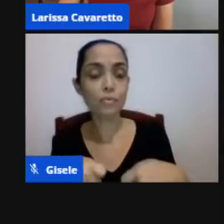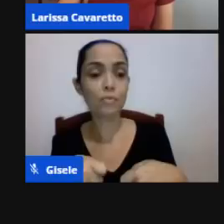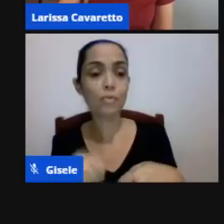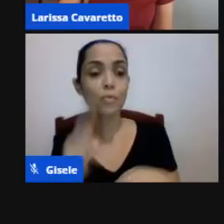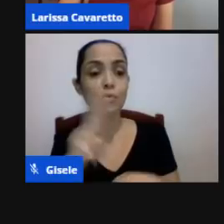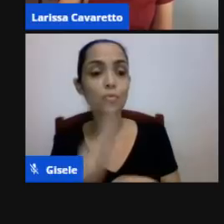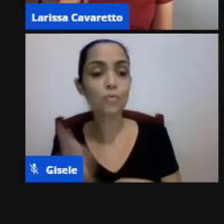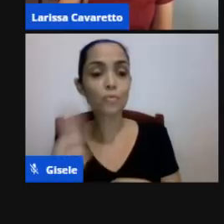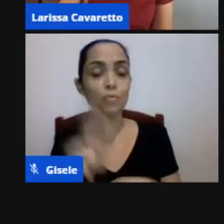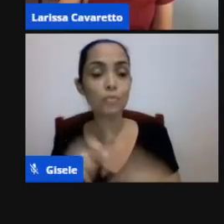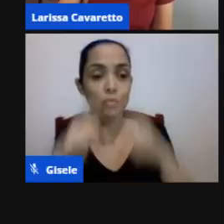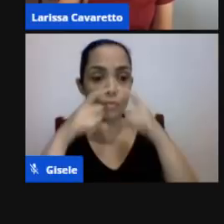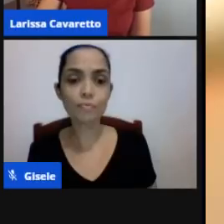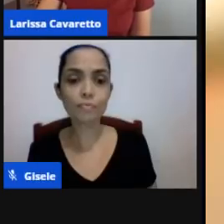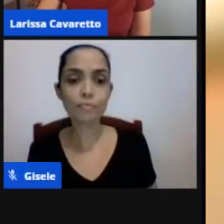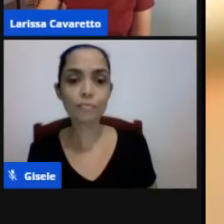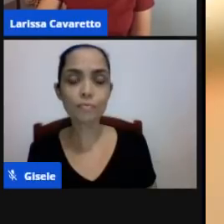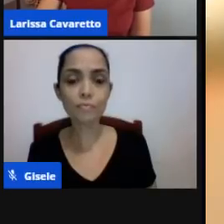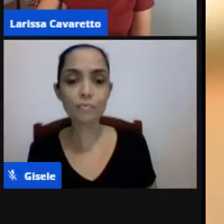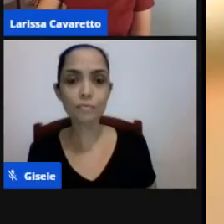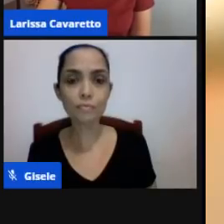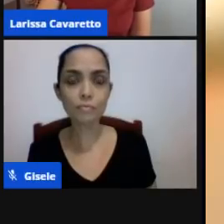uso da máscara de tecido.